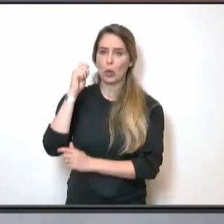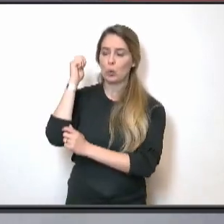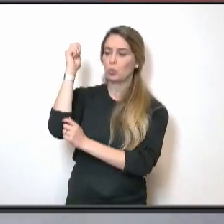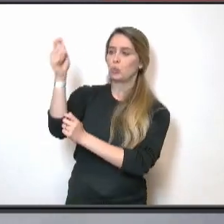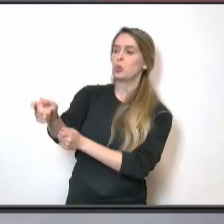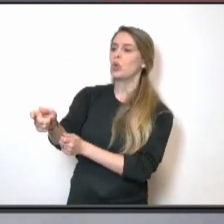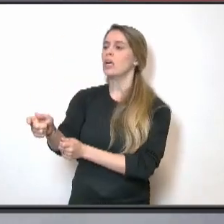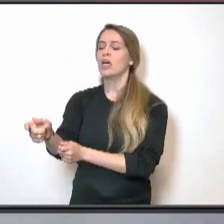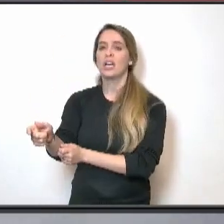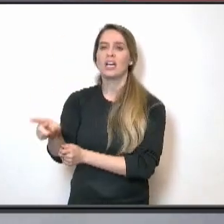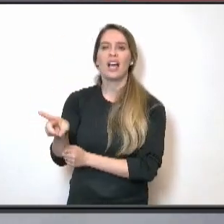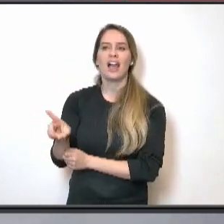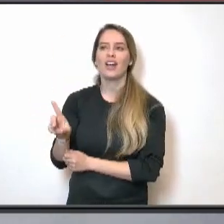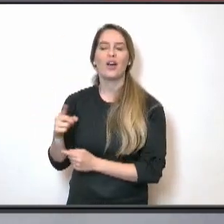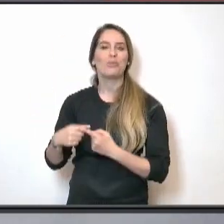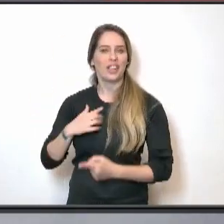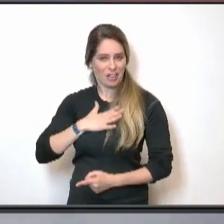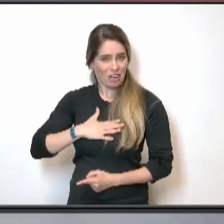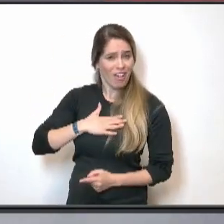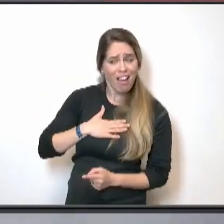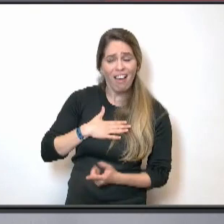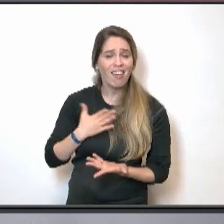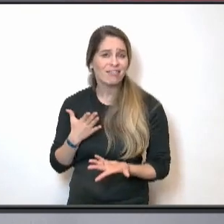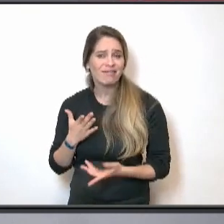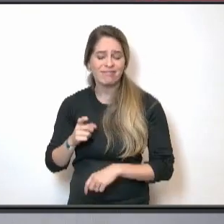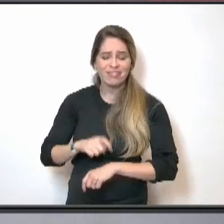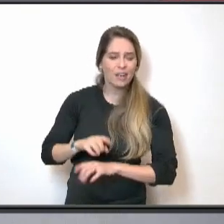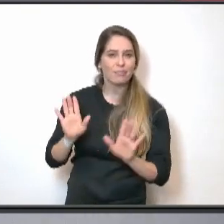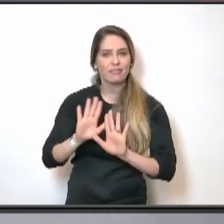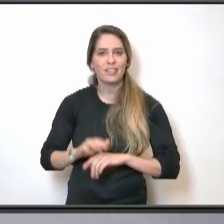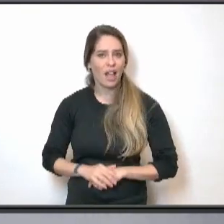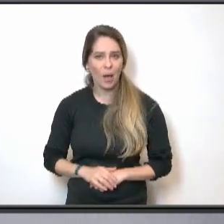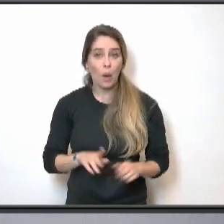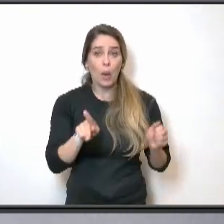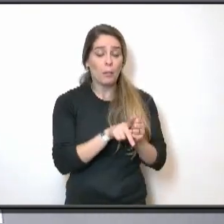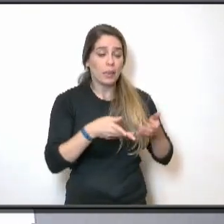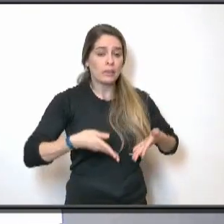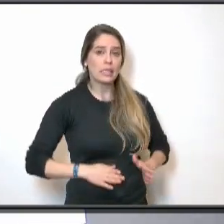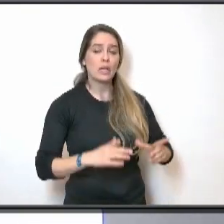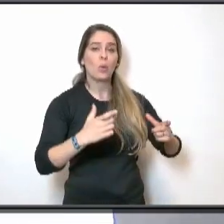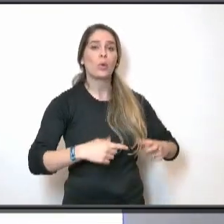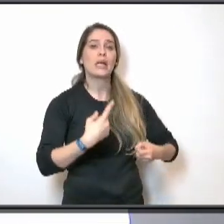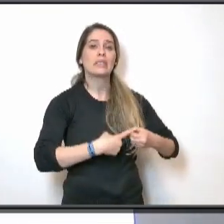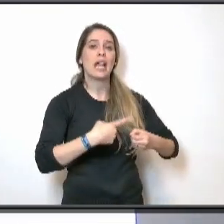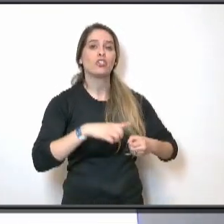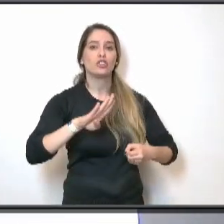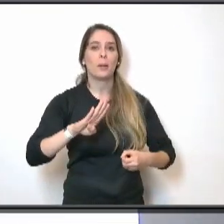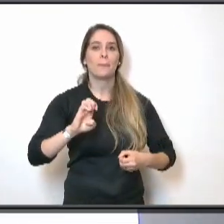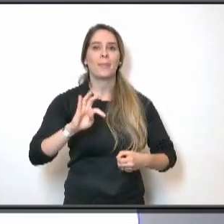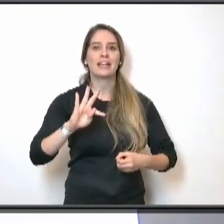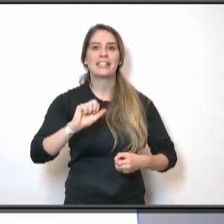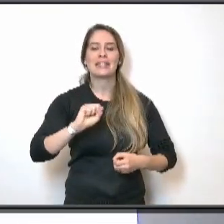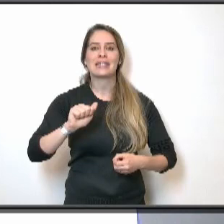Pedro. Pedro nasceu em Betsaida. Tinha um irmão chamado André, que inclusive foi quem o levou pela primeira vez até